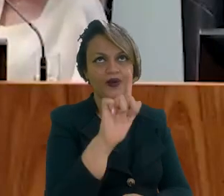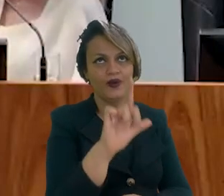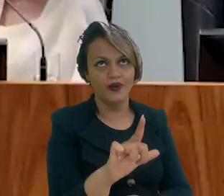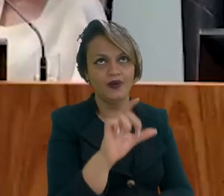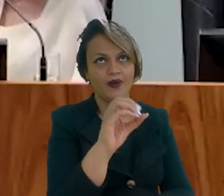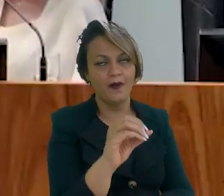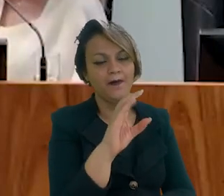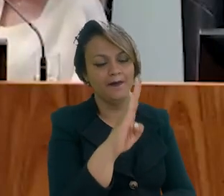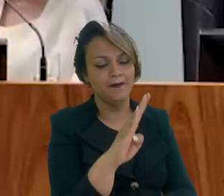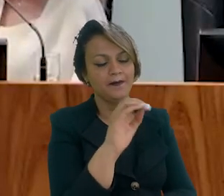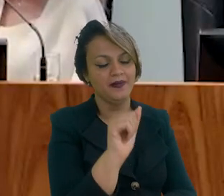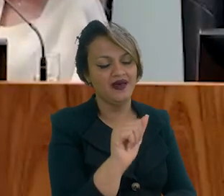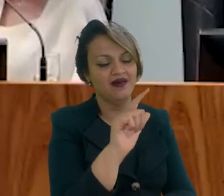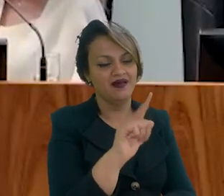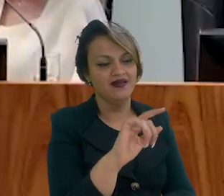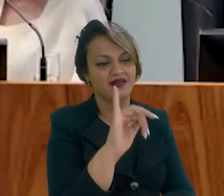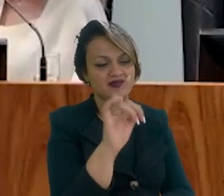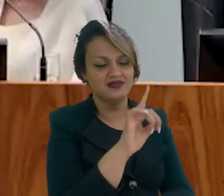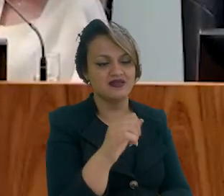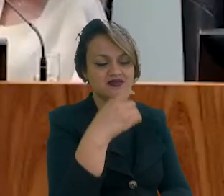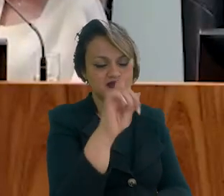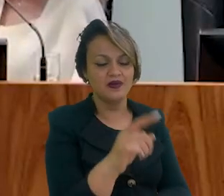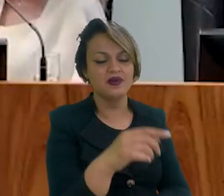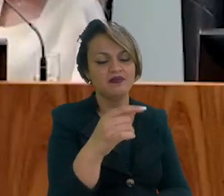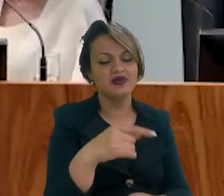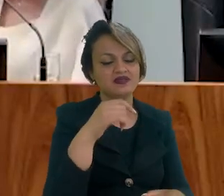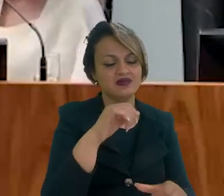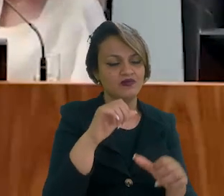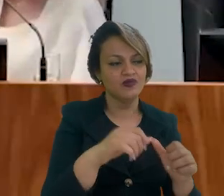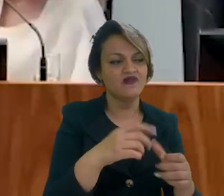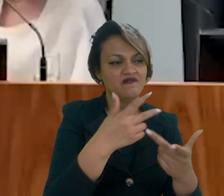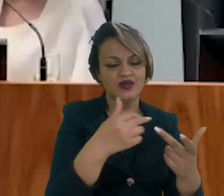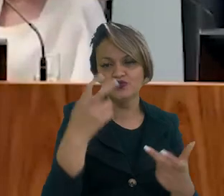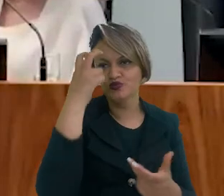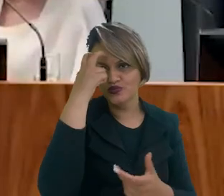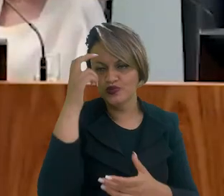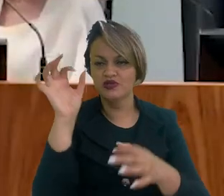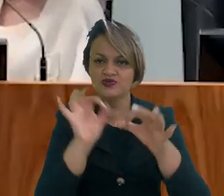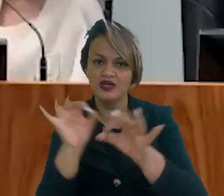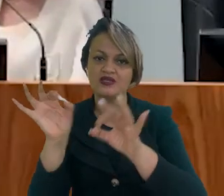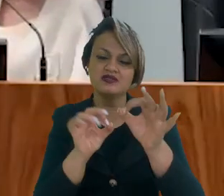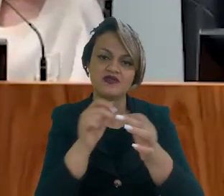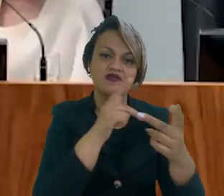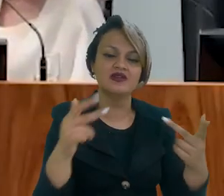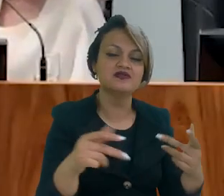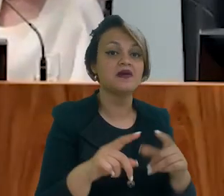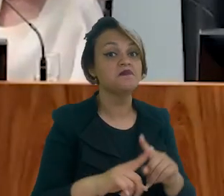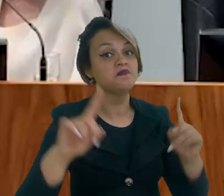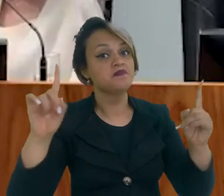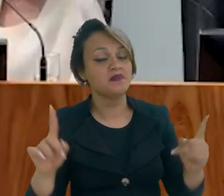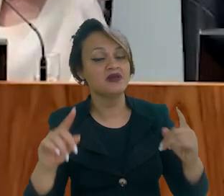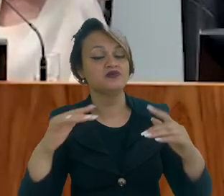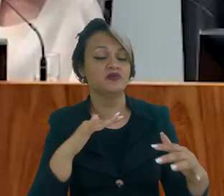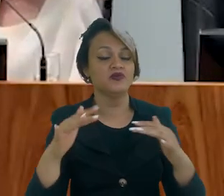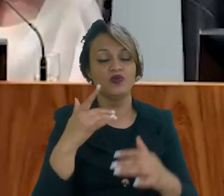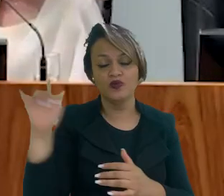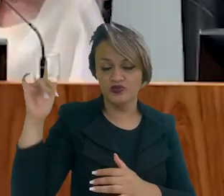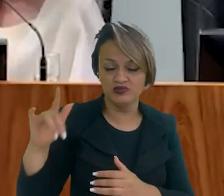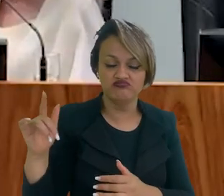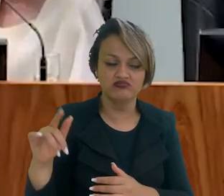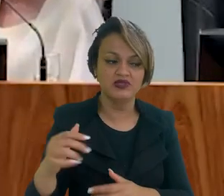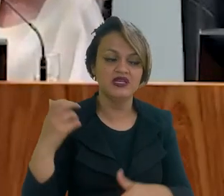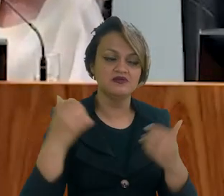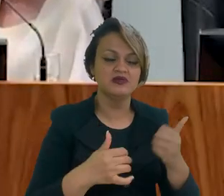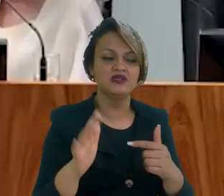uma orientação porque a gente conseguisse unificar ou aproximar pontos de harmonização entre as diversas culturas e